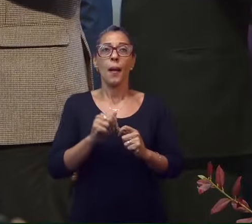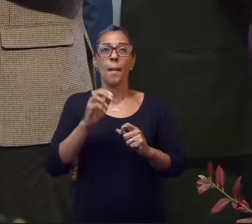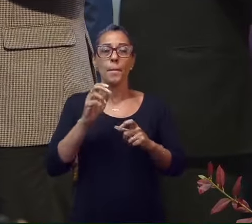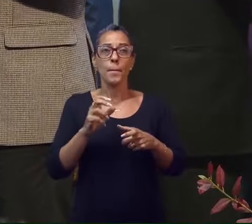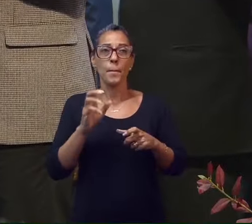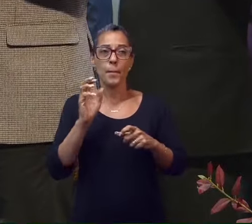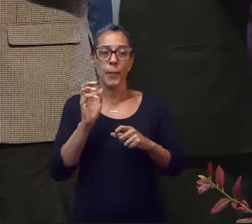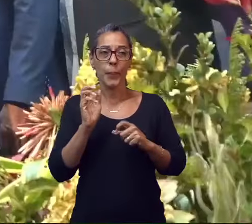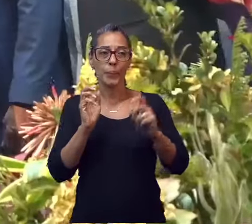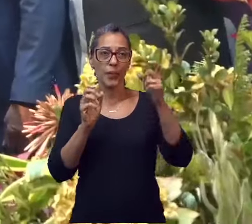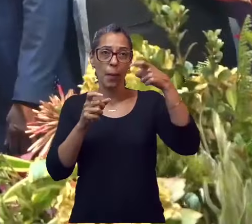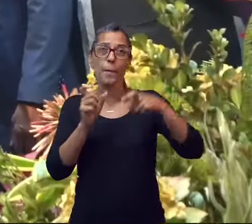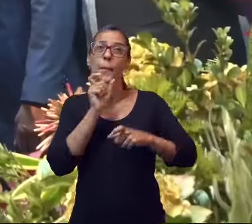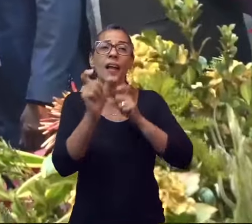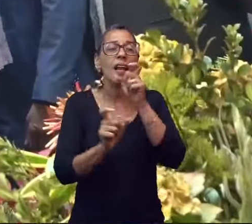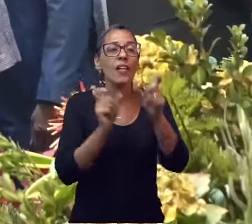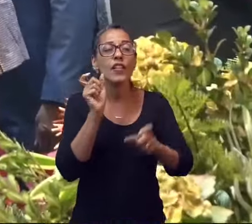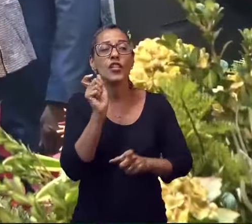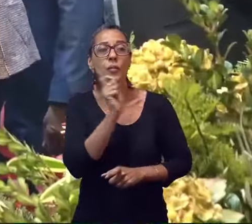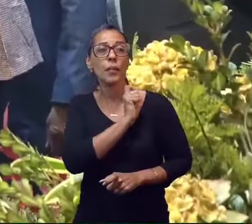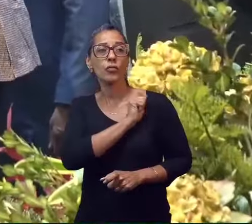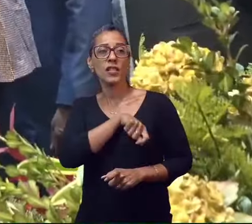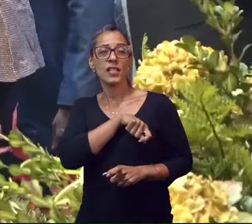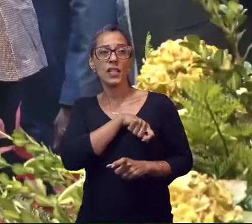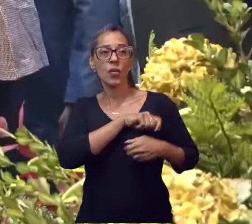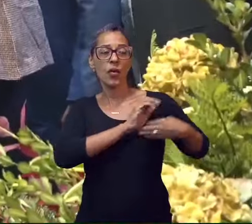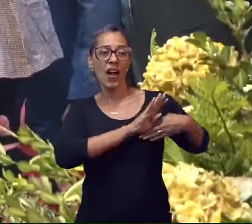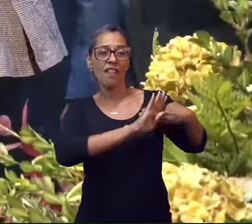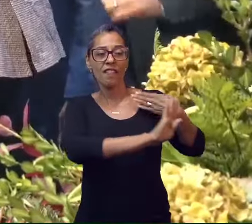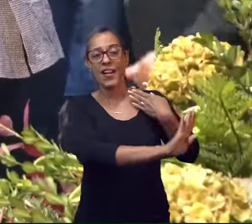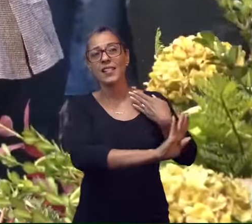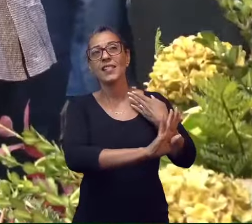bençãos e vitórias no nome de Jesus amém